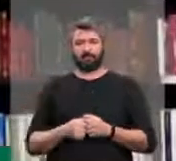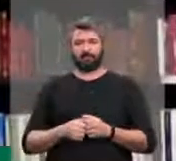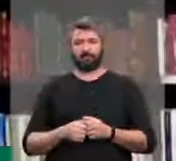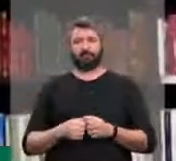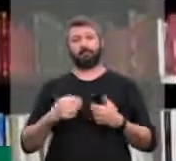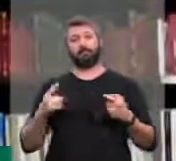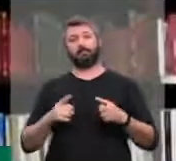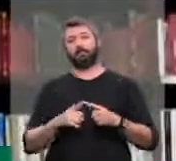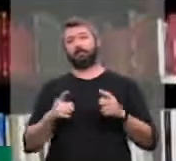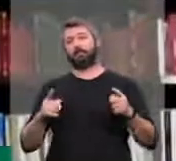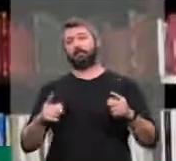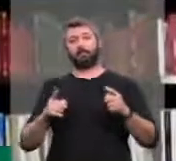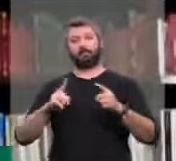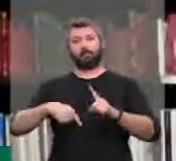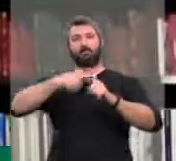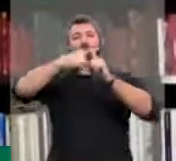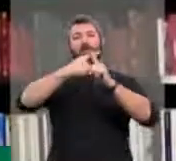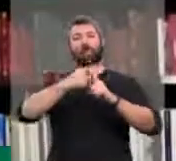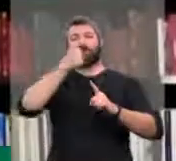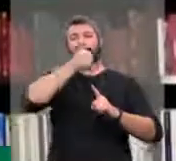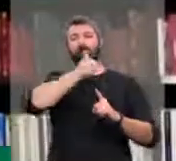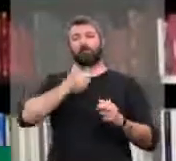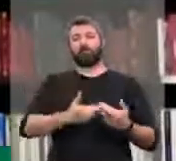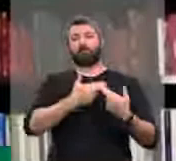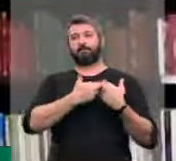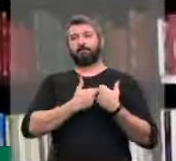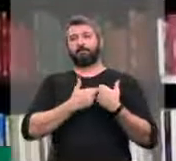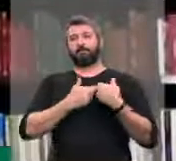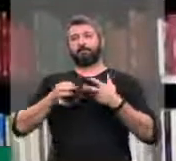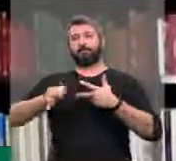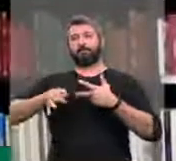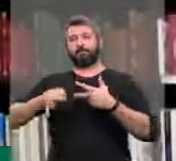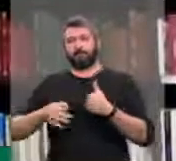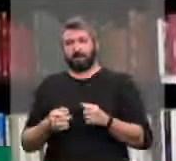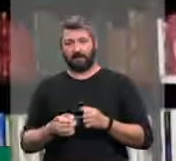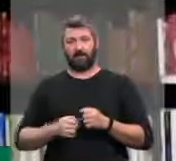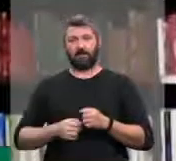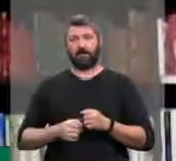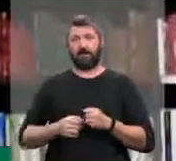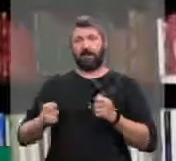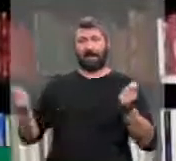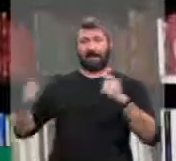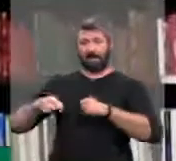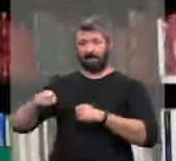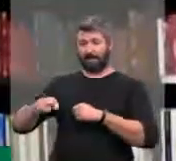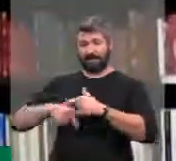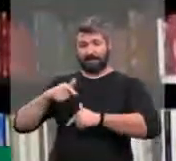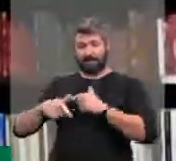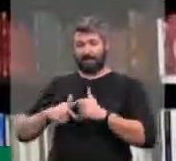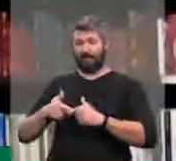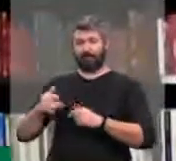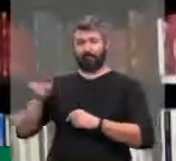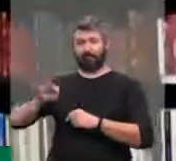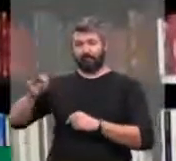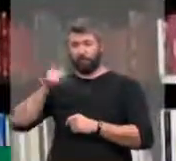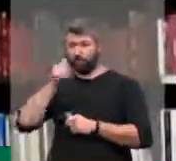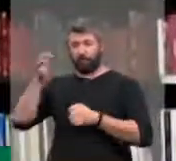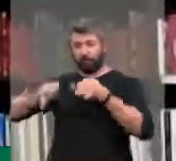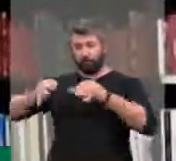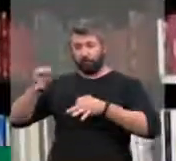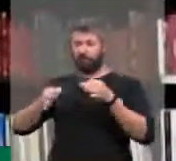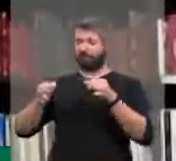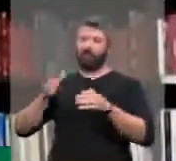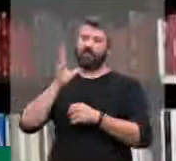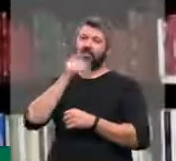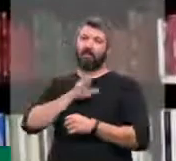gera incontestável ônus ao Poder Judiciário, com grave impacto em sua eficiência no andamento dos processos. Na maioria dos